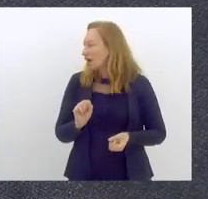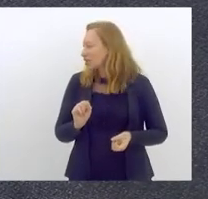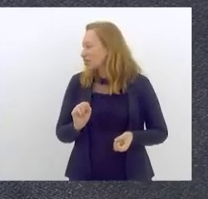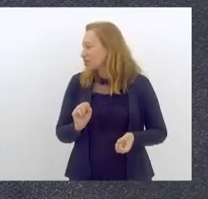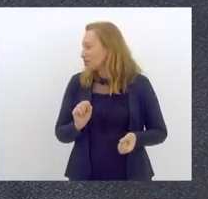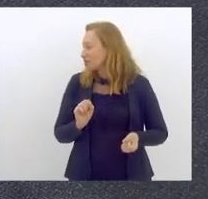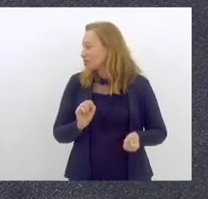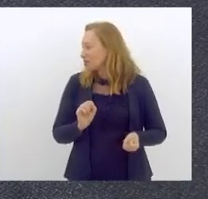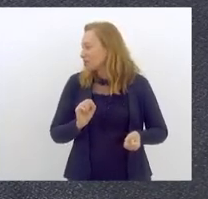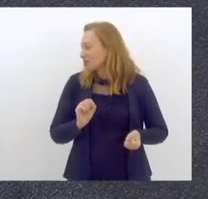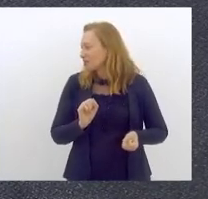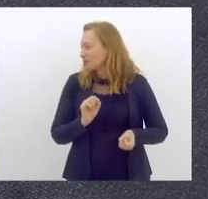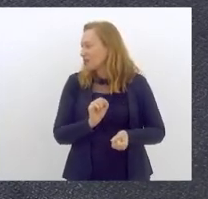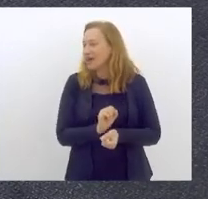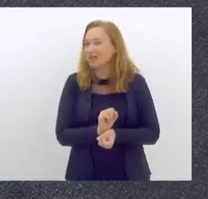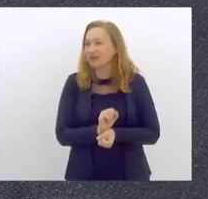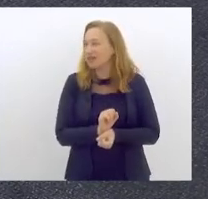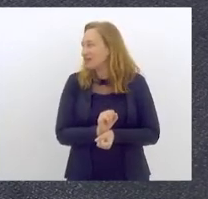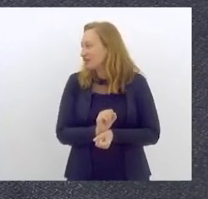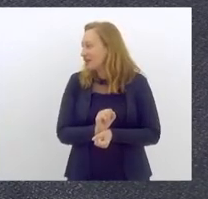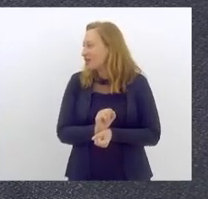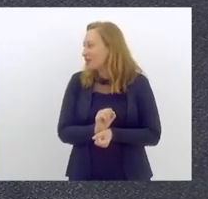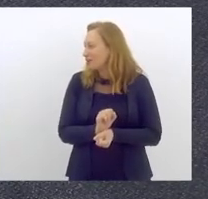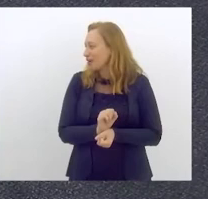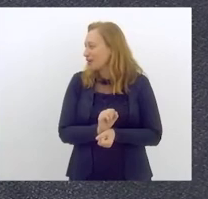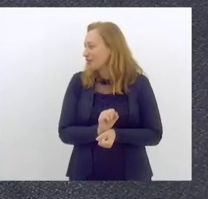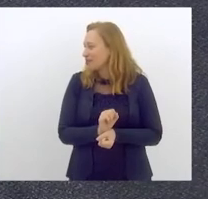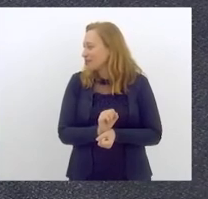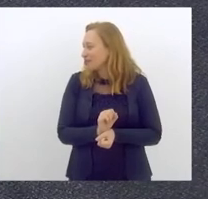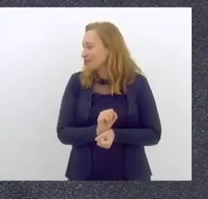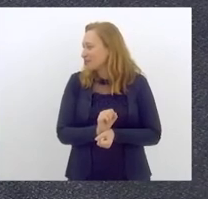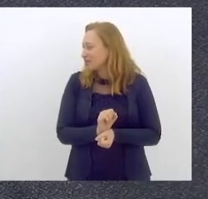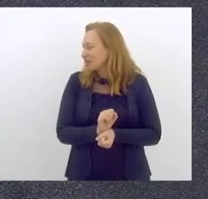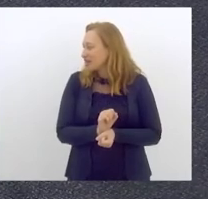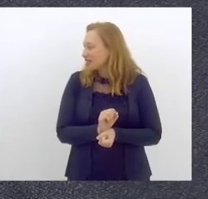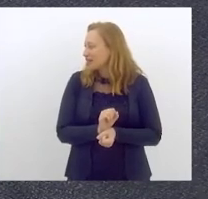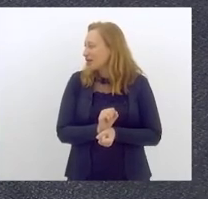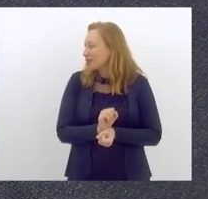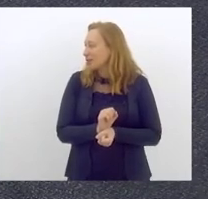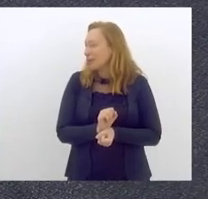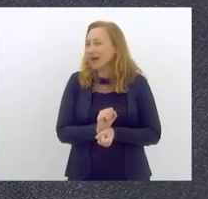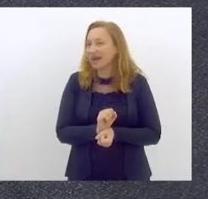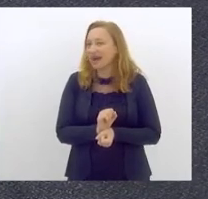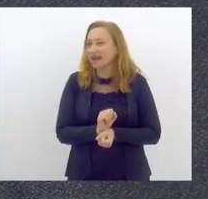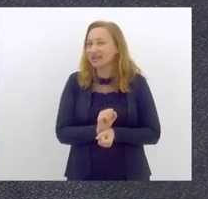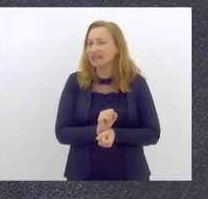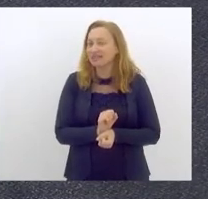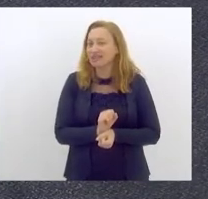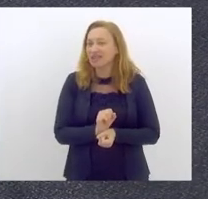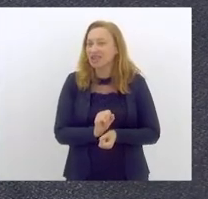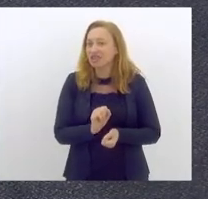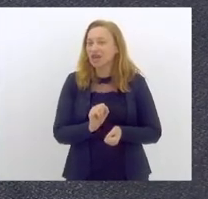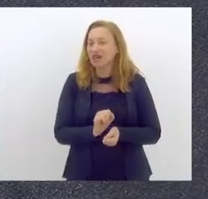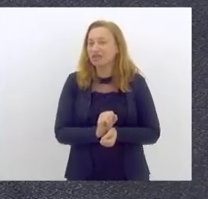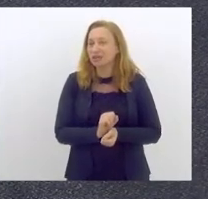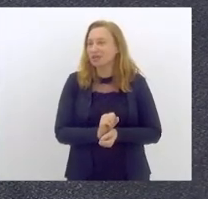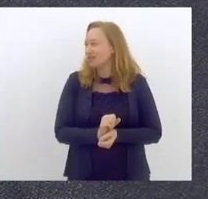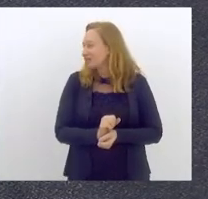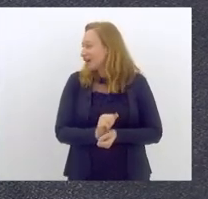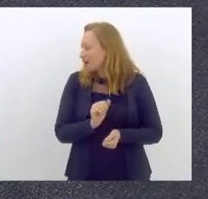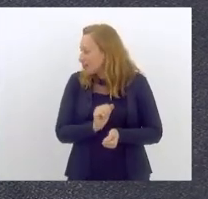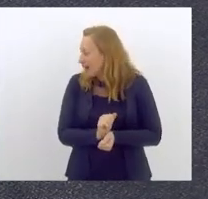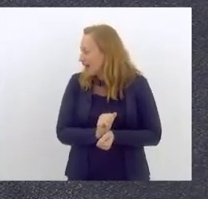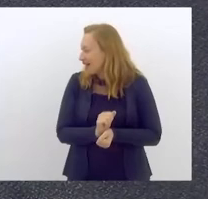o ideal para fazer esse exame é repeti-lo uma vez por mês